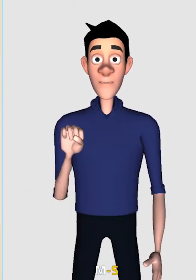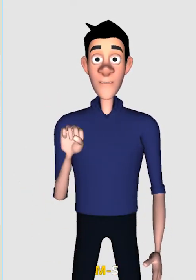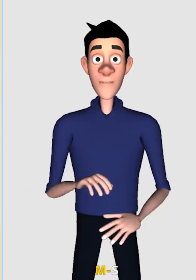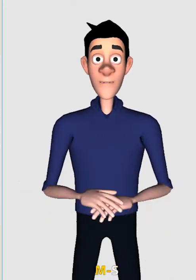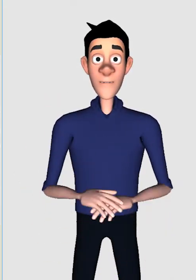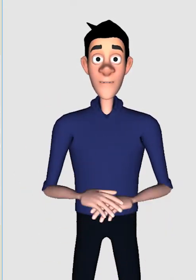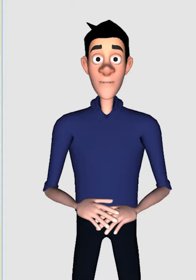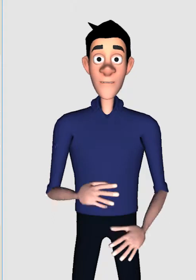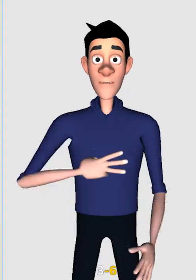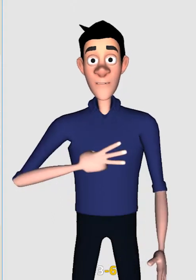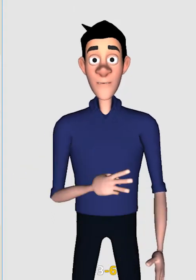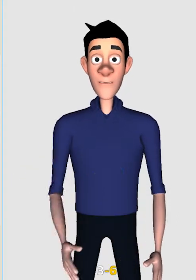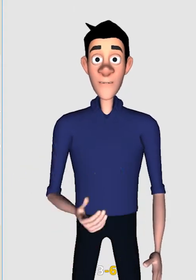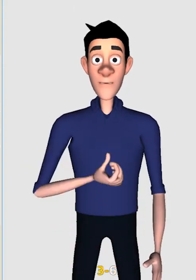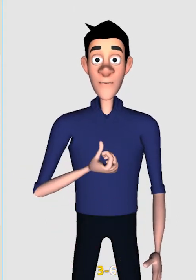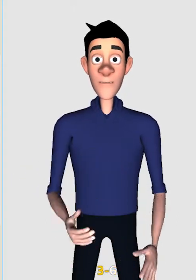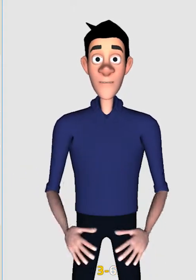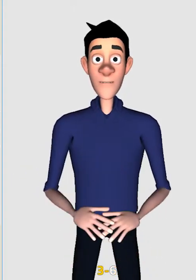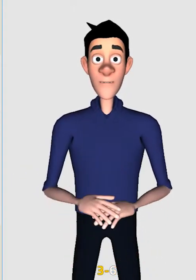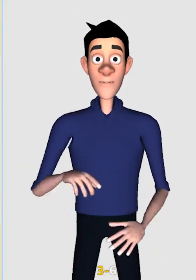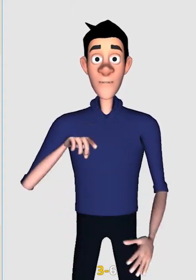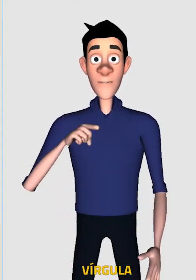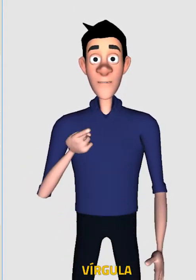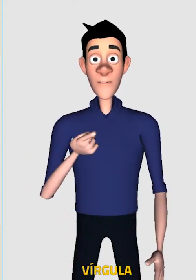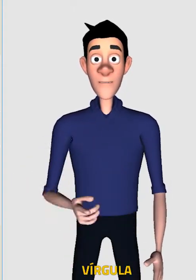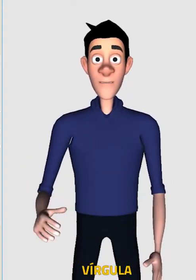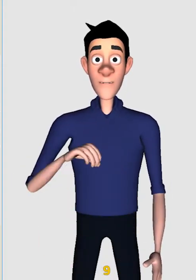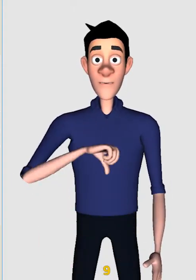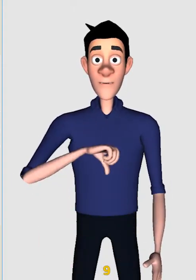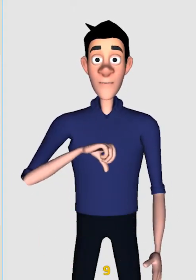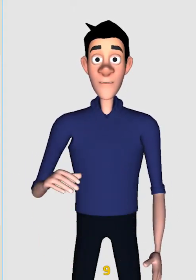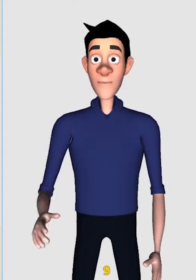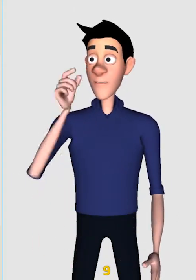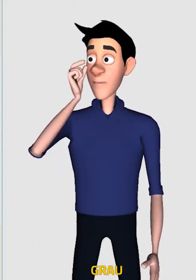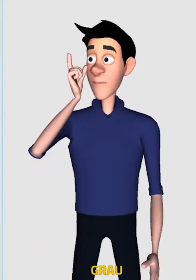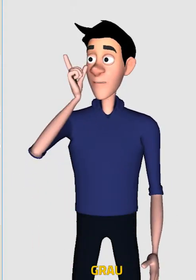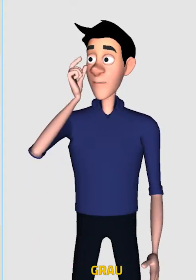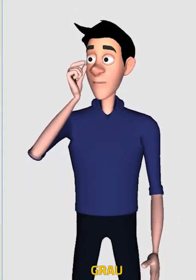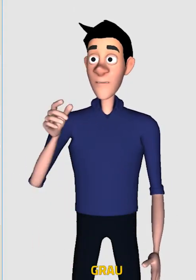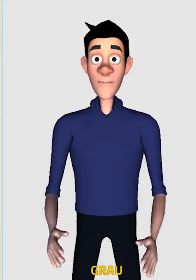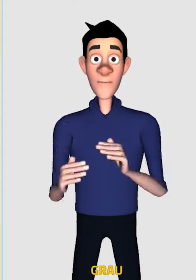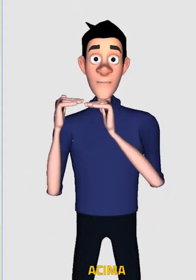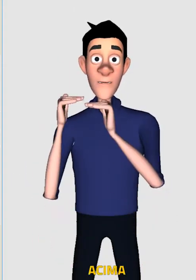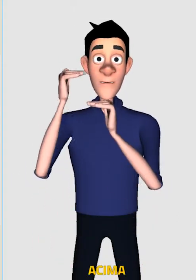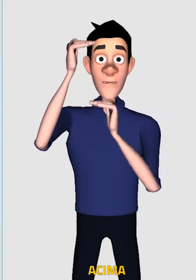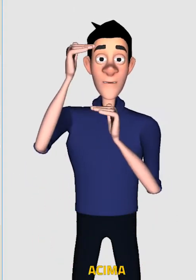tempo total que o objeto permanece no ar e a distância horizontal total.